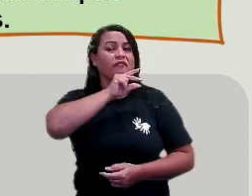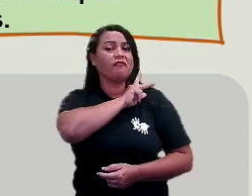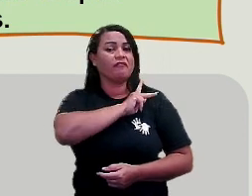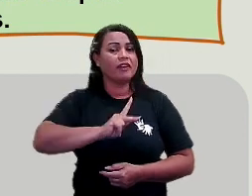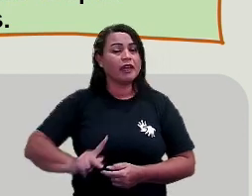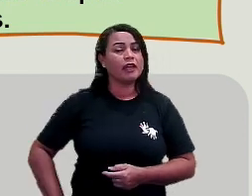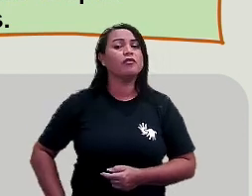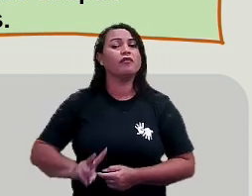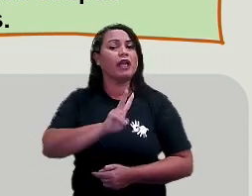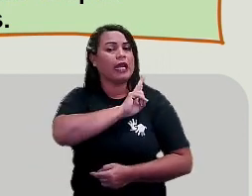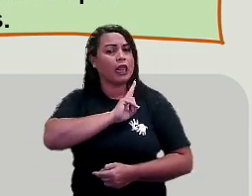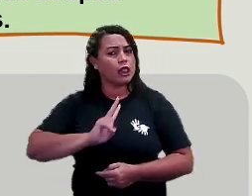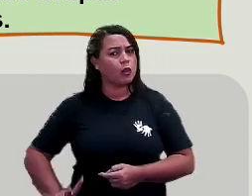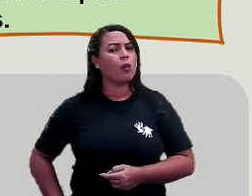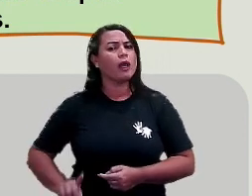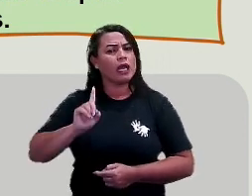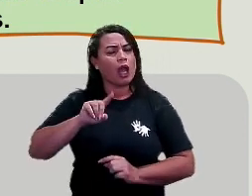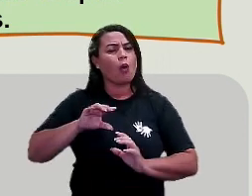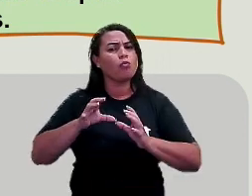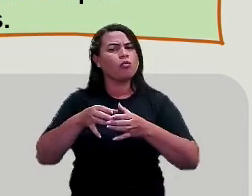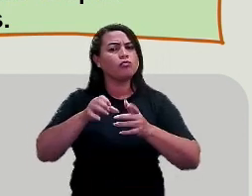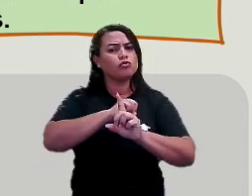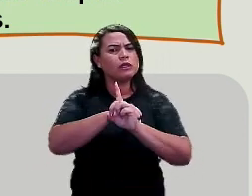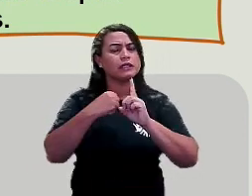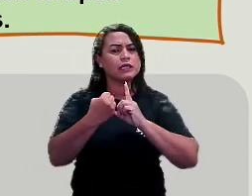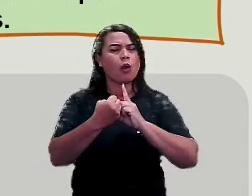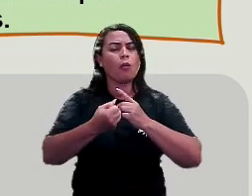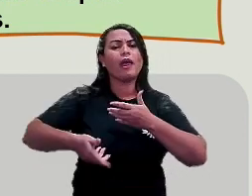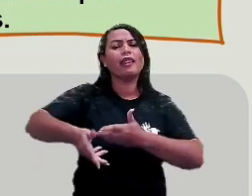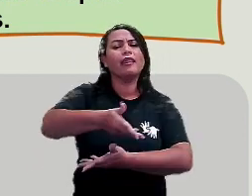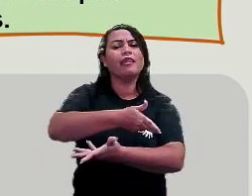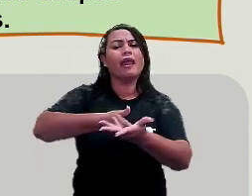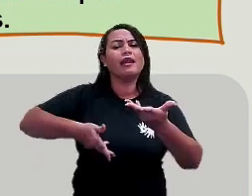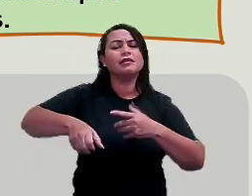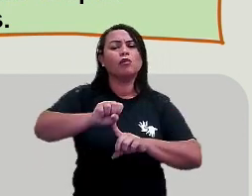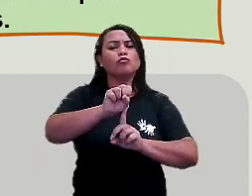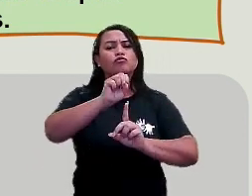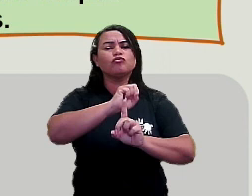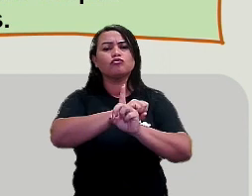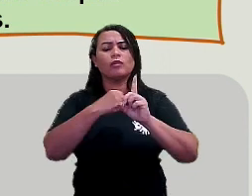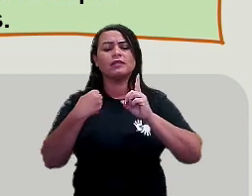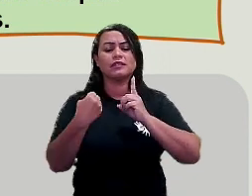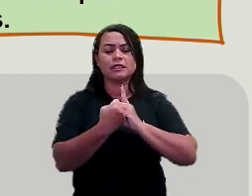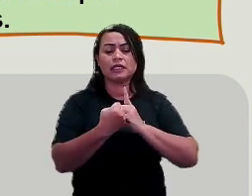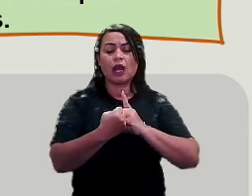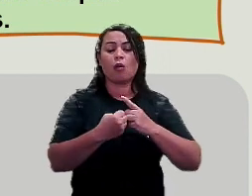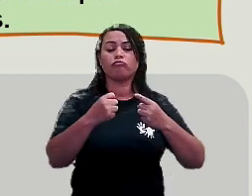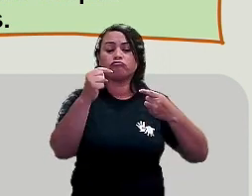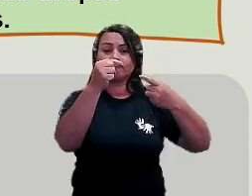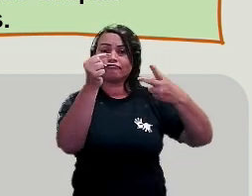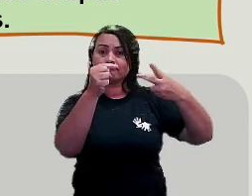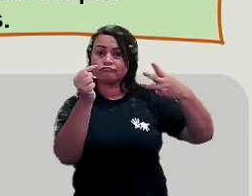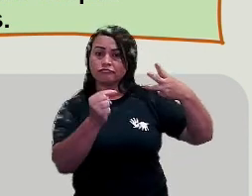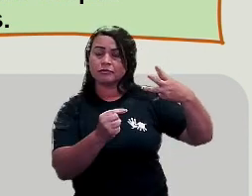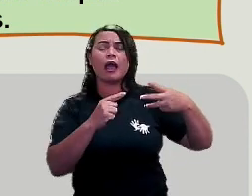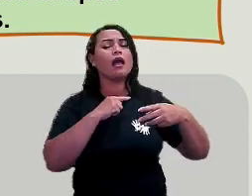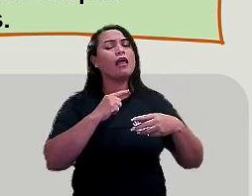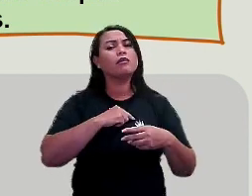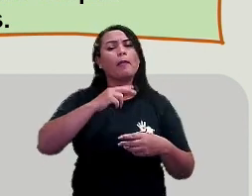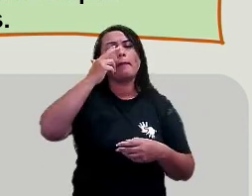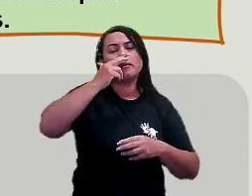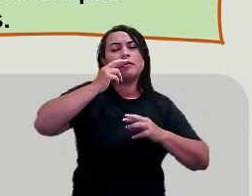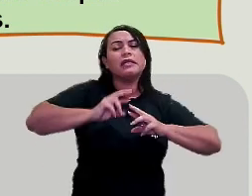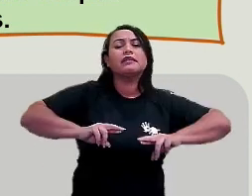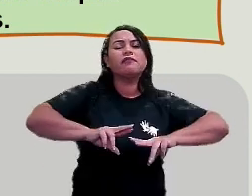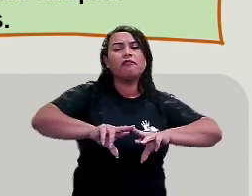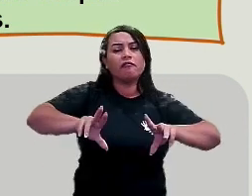um grupo social. Interação social. Mesmo com as diferentes maneiras de contatos, os